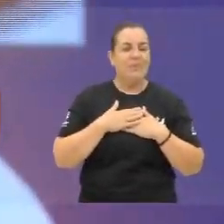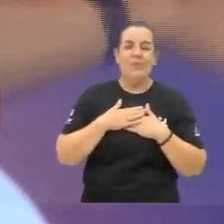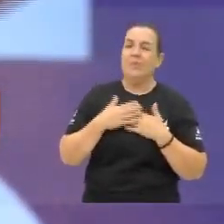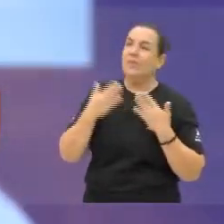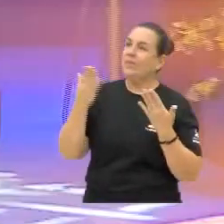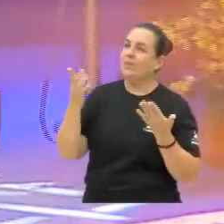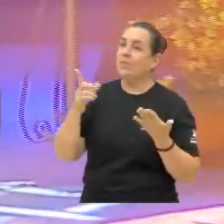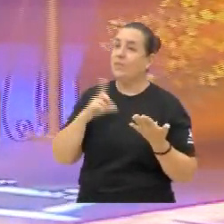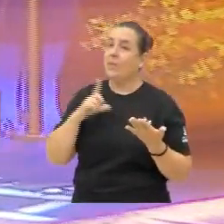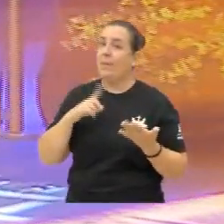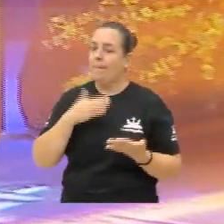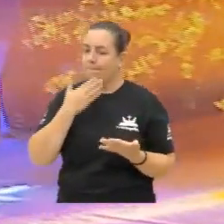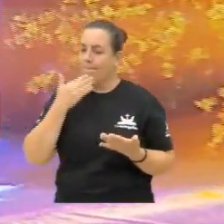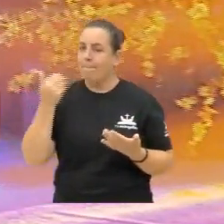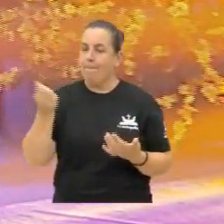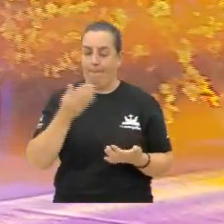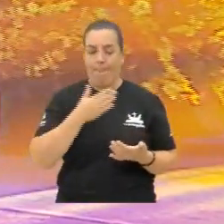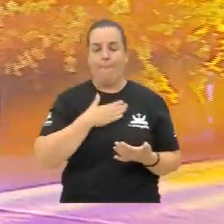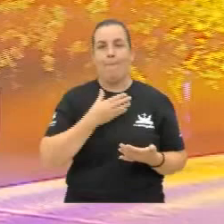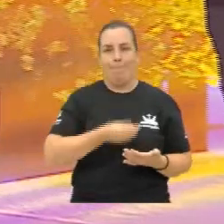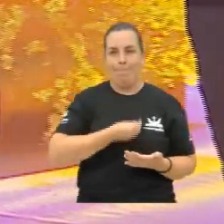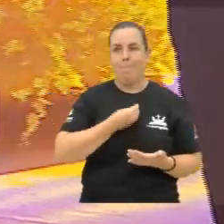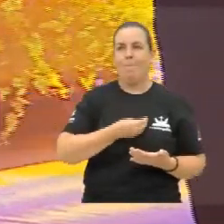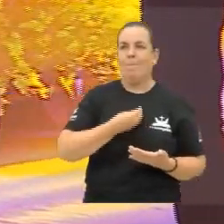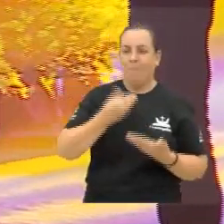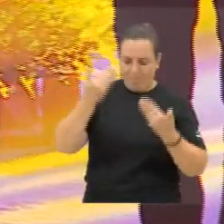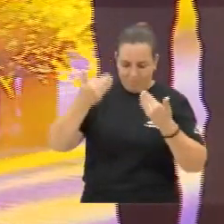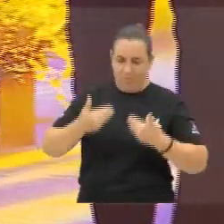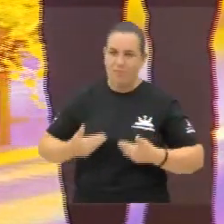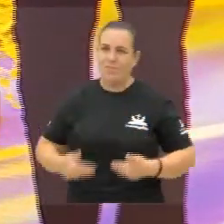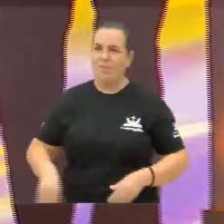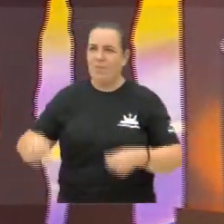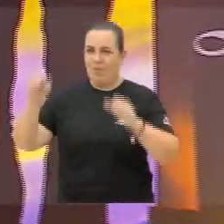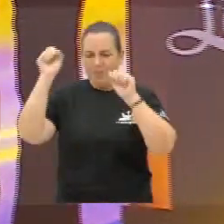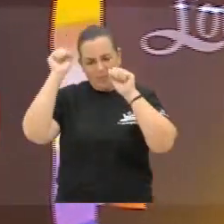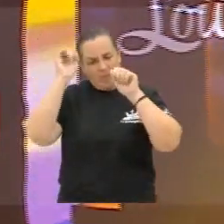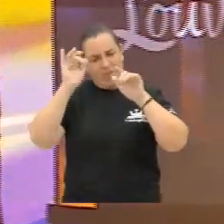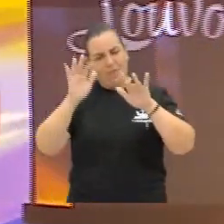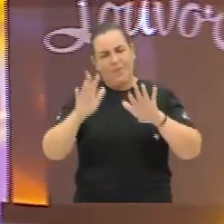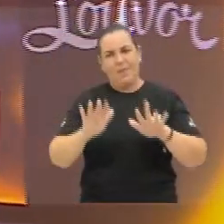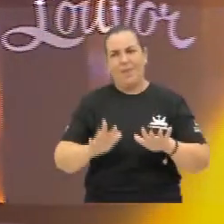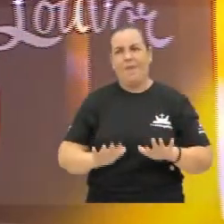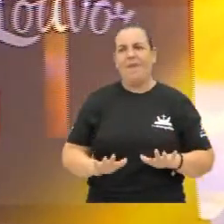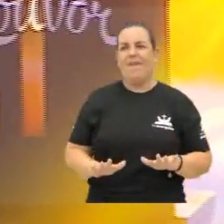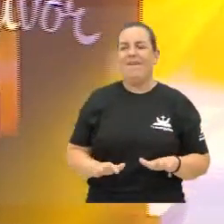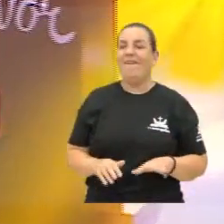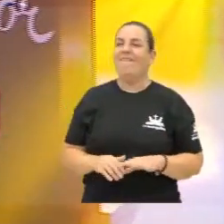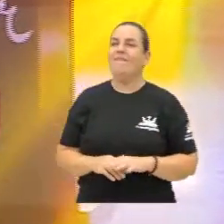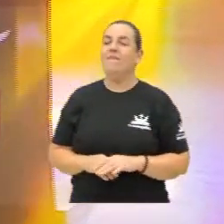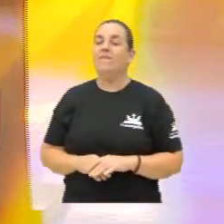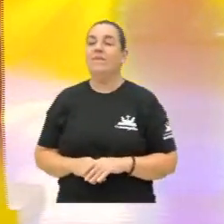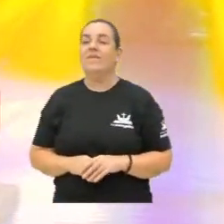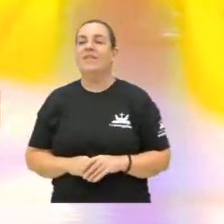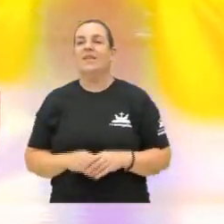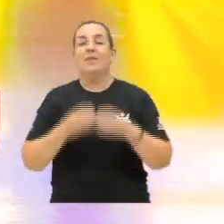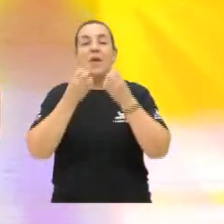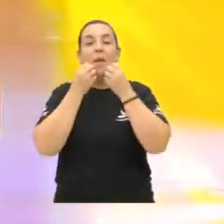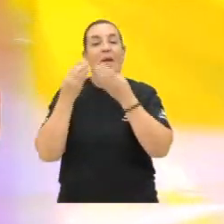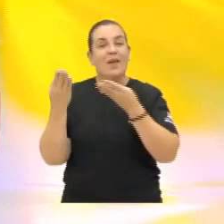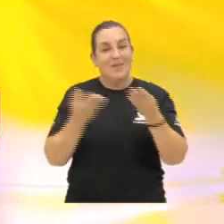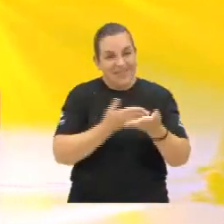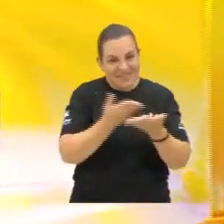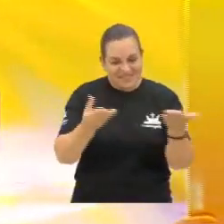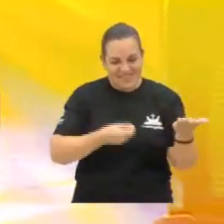tem o melhor pra mim. Sou abençoado. Bem-vindo você que está